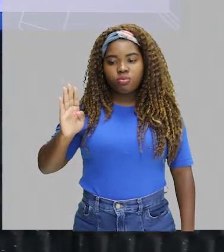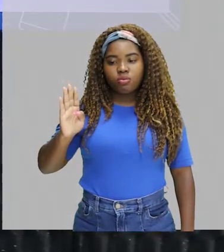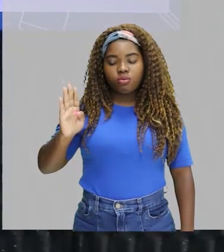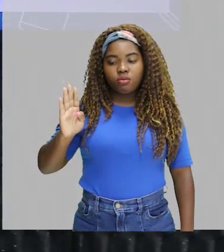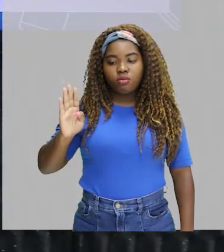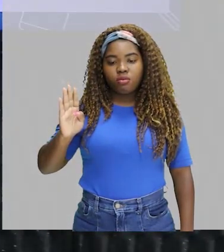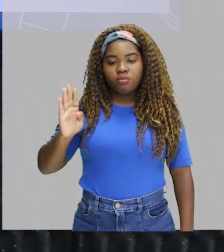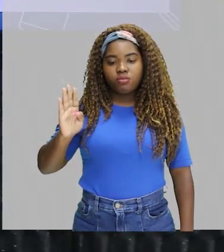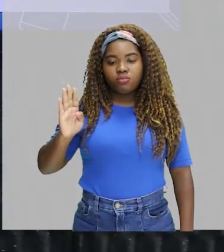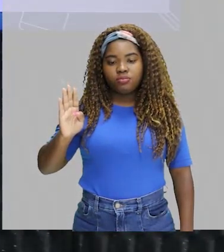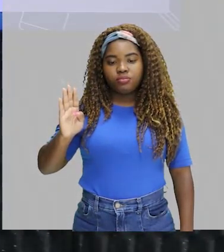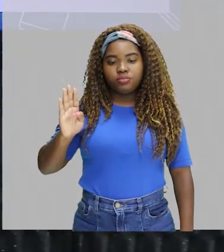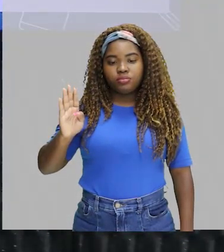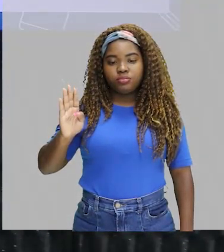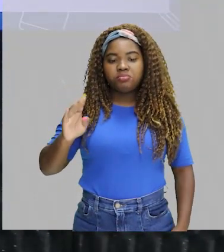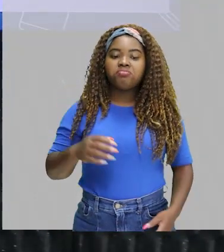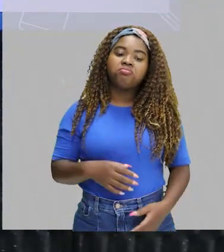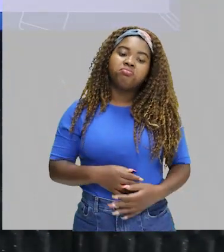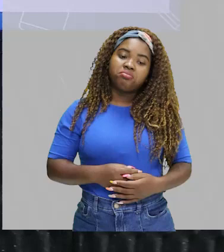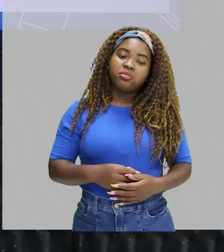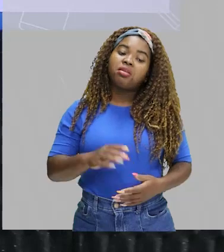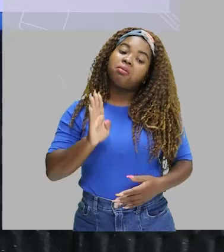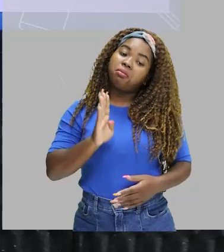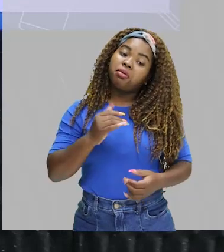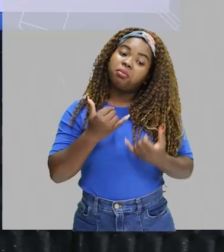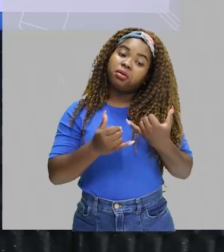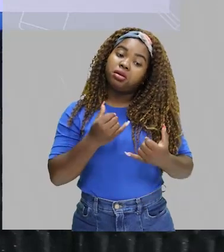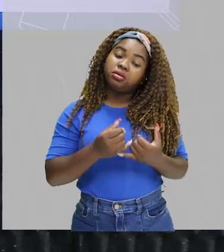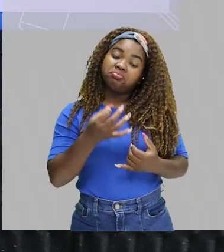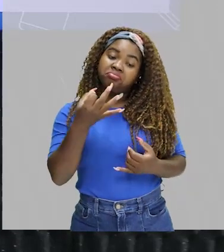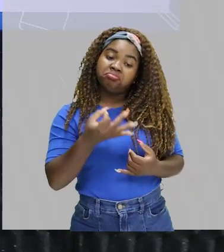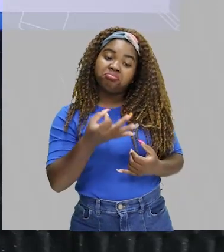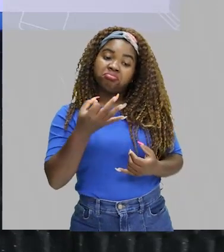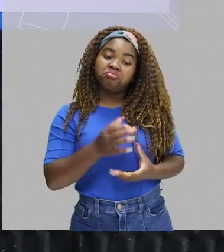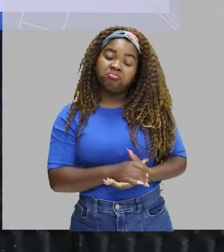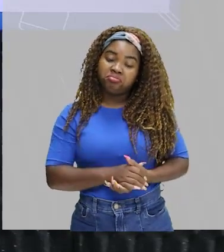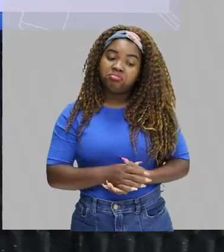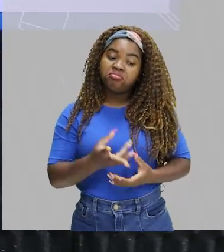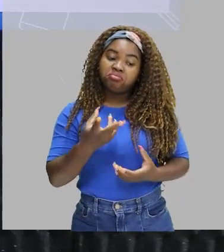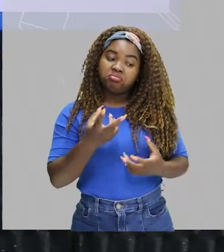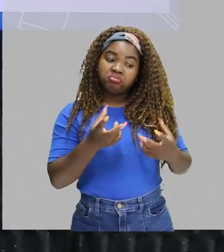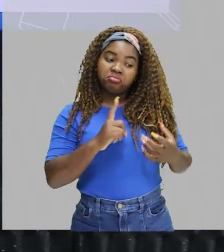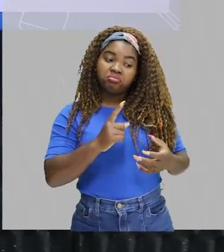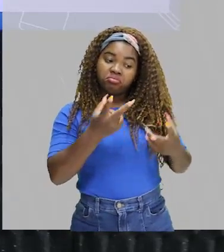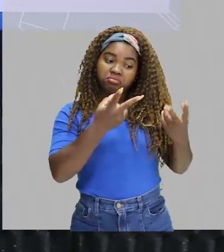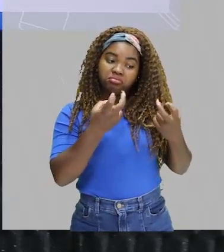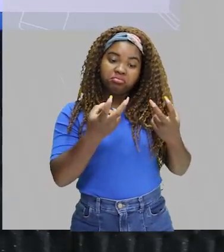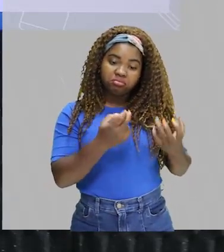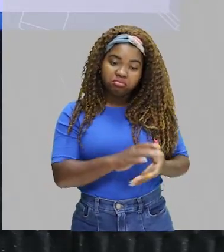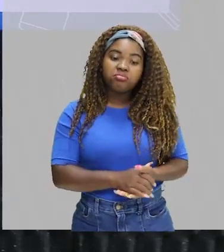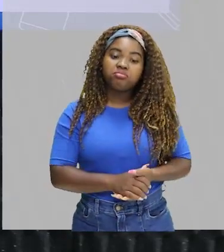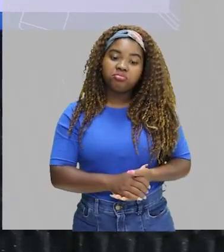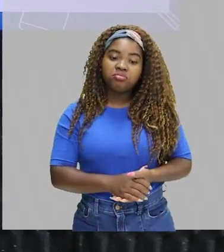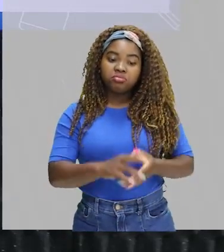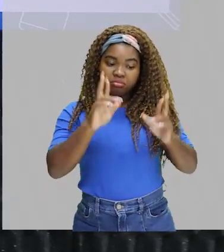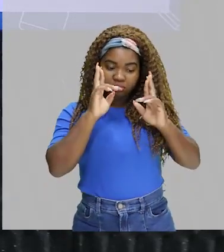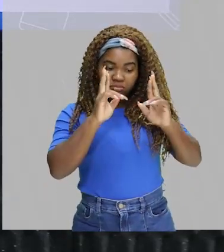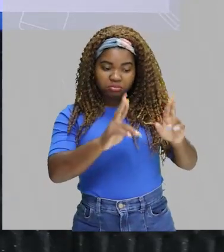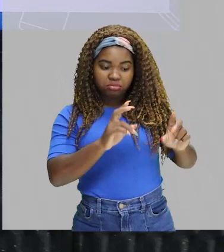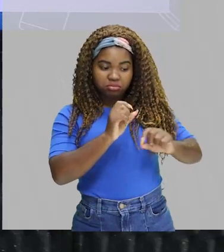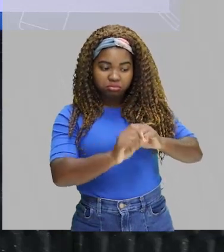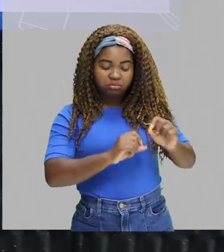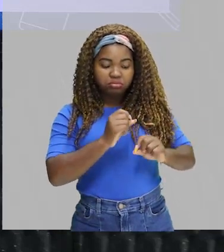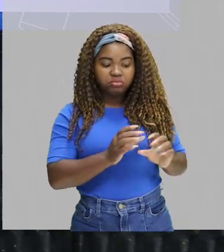benefício. Faz mais sentido que a letra A. A ética utilitarista ela tem essa visão, desde que respeitando a coletividade,